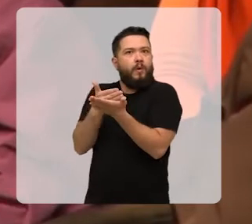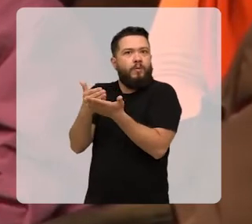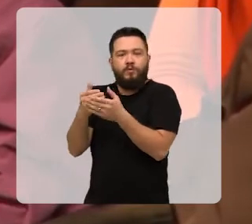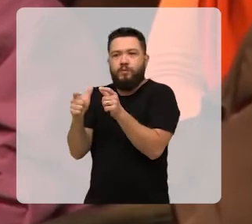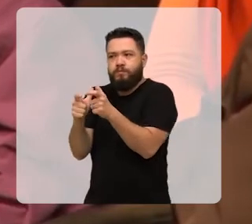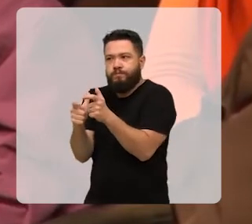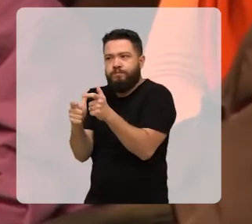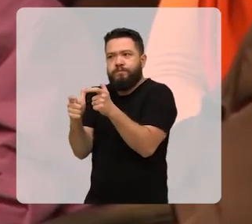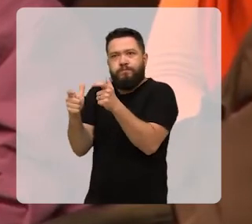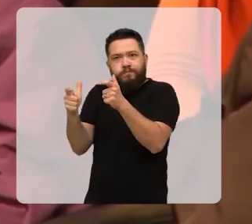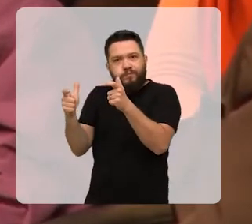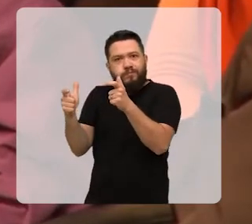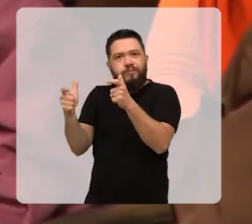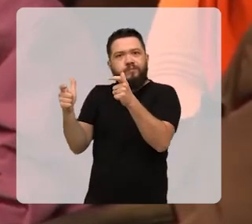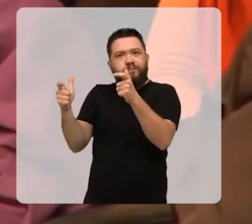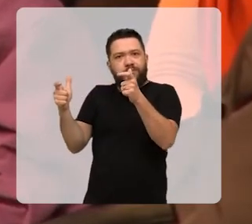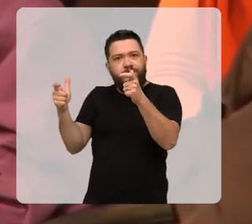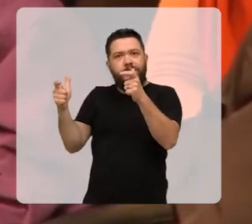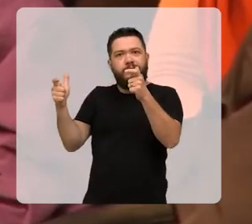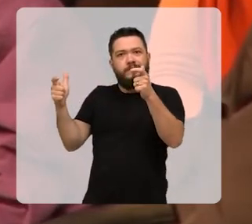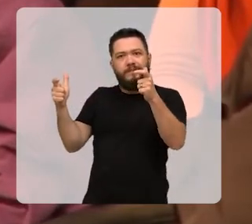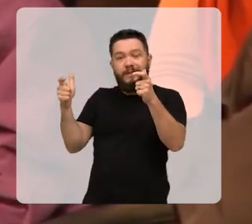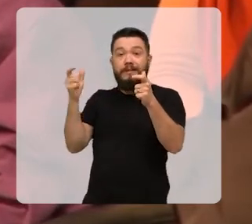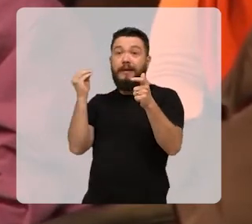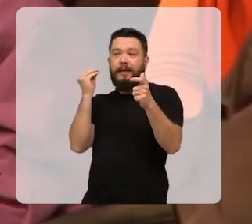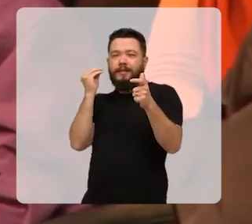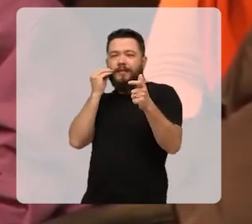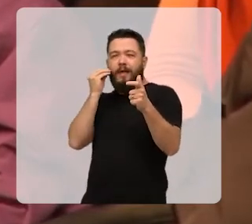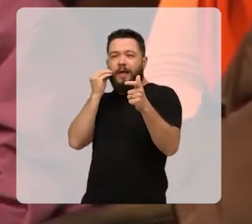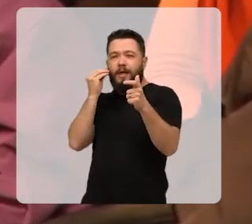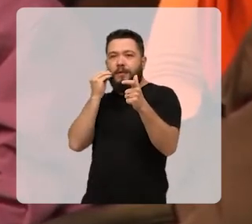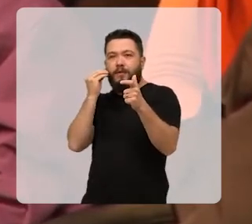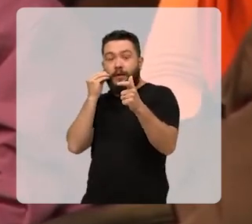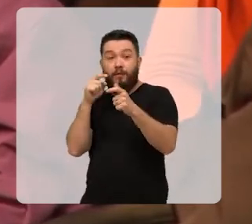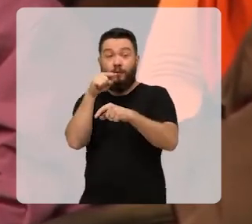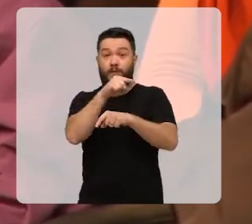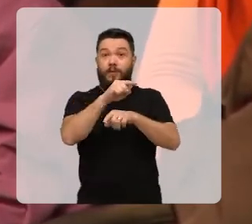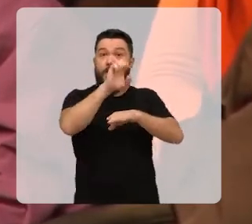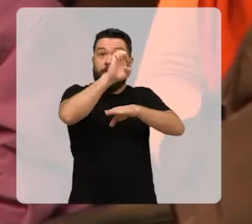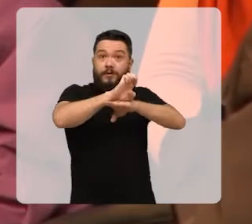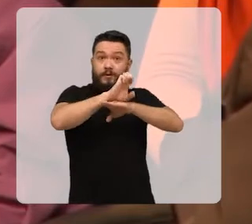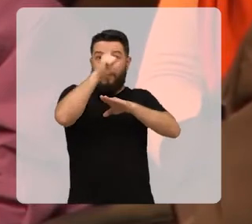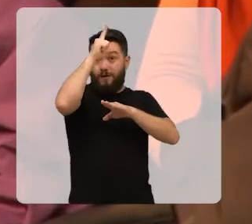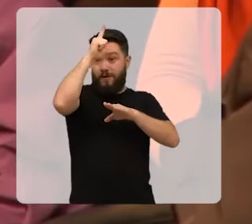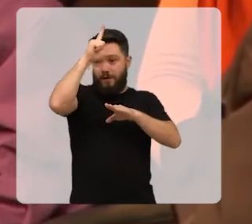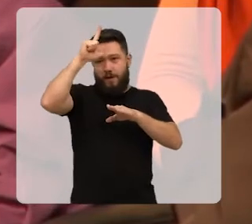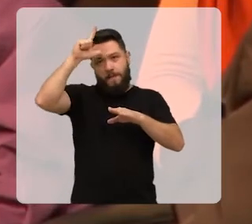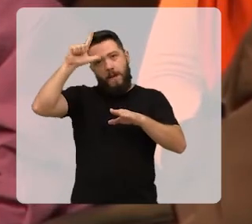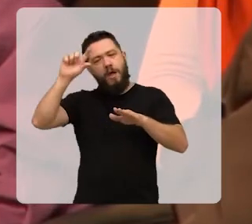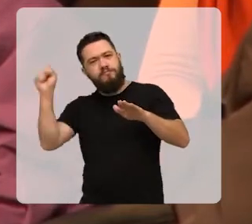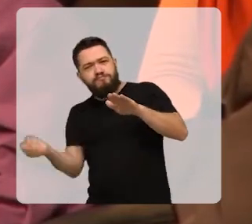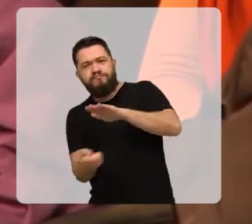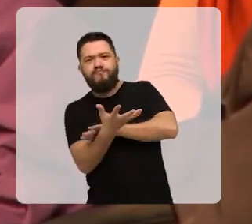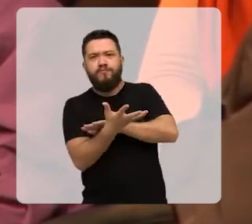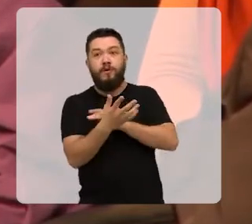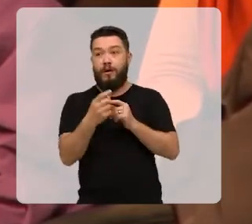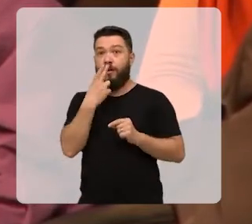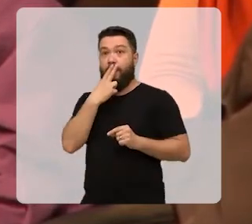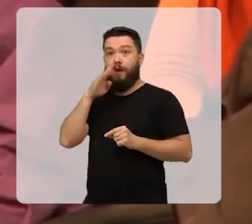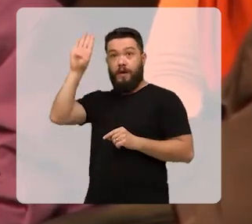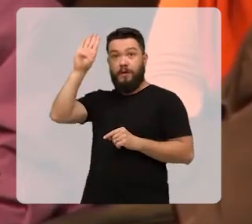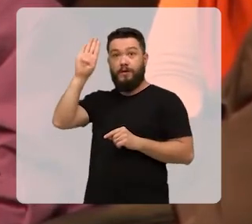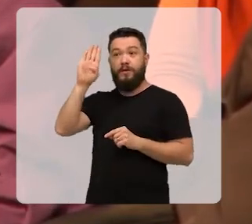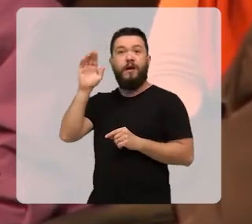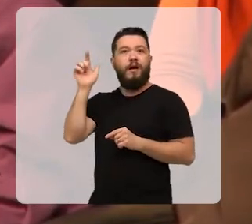Também tentaram o golpe de Estado em 1924, quando Hitler foi preso,